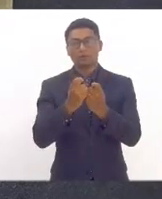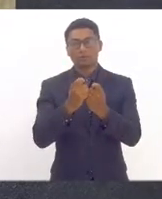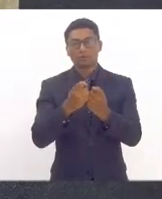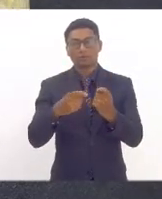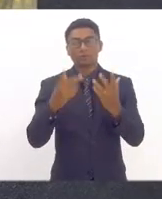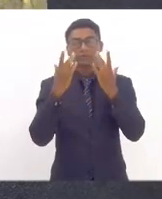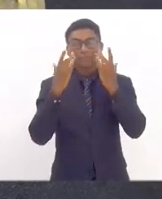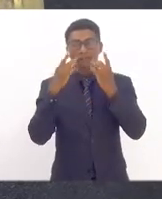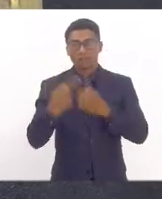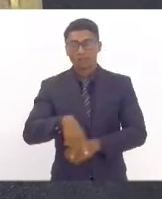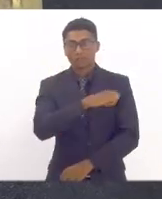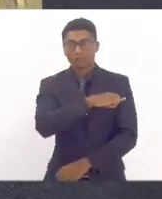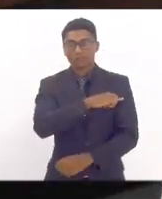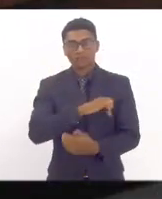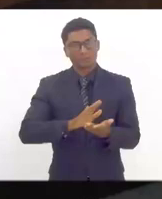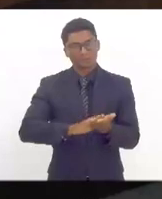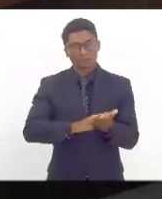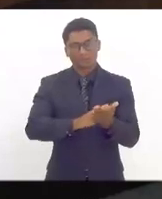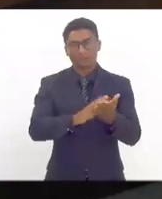Janeiro